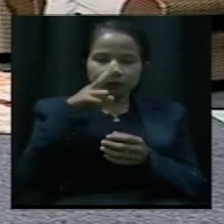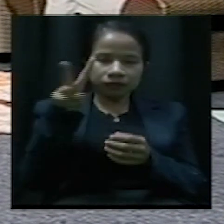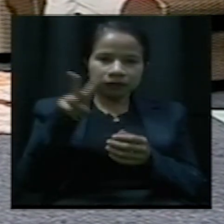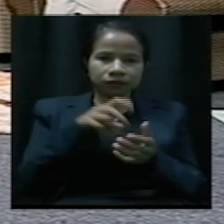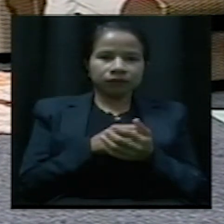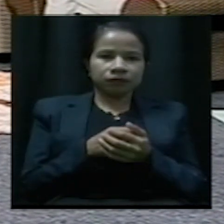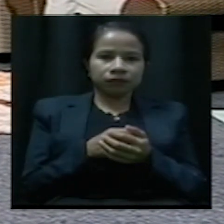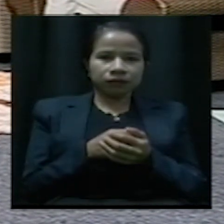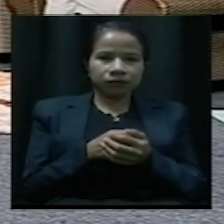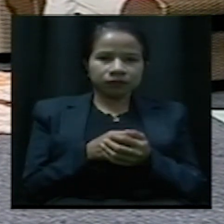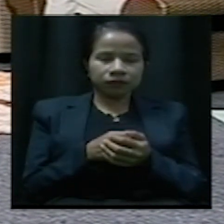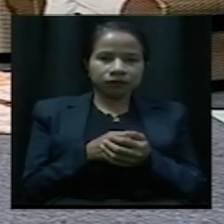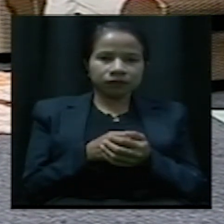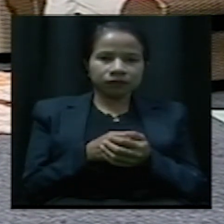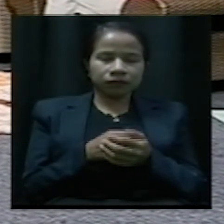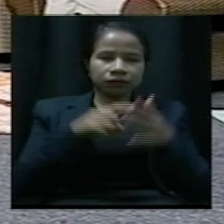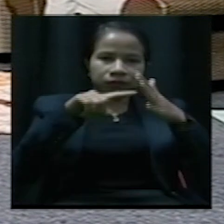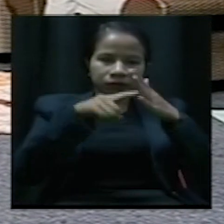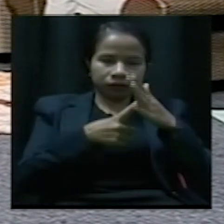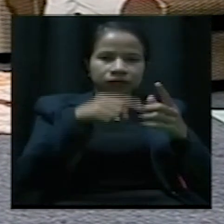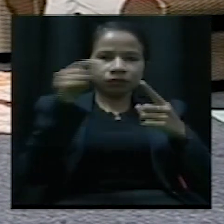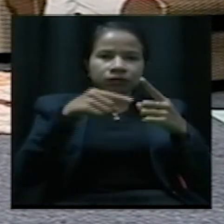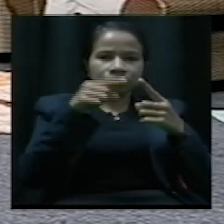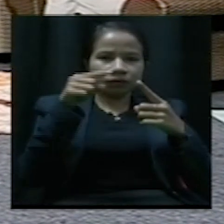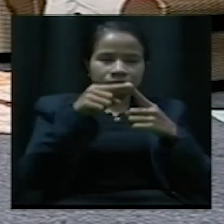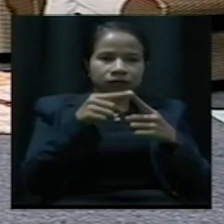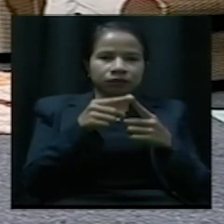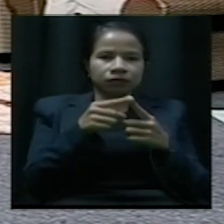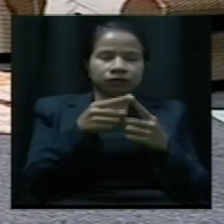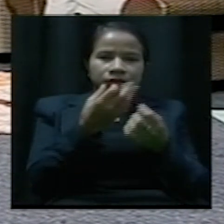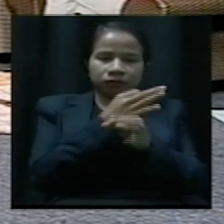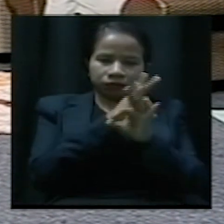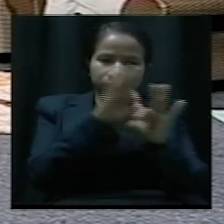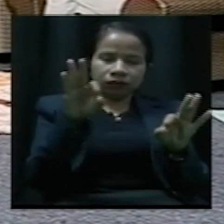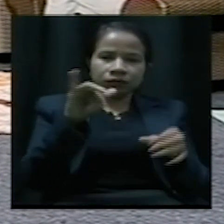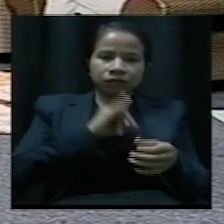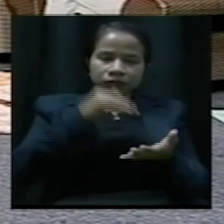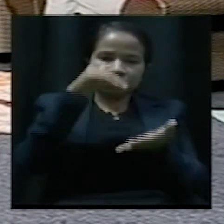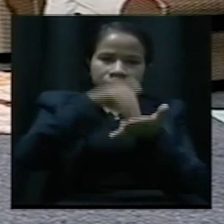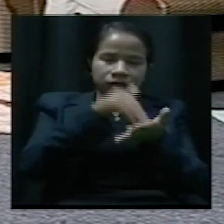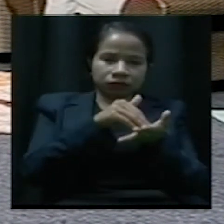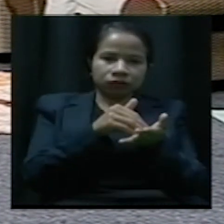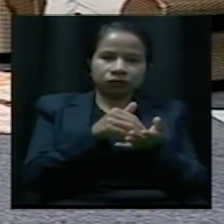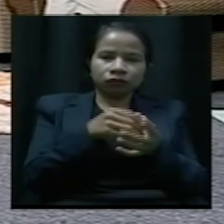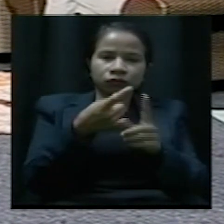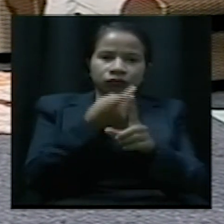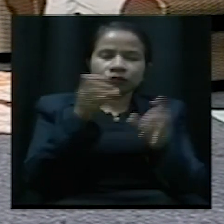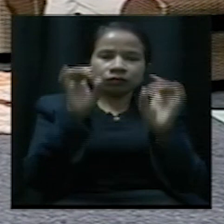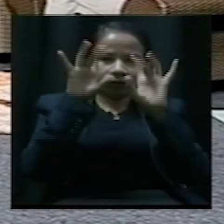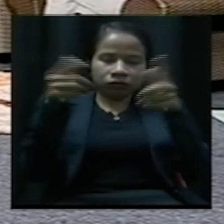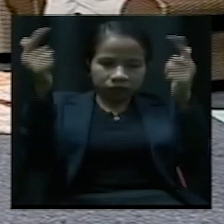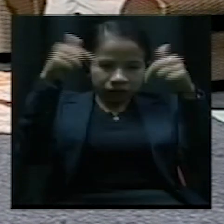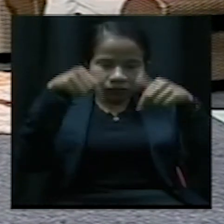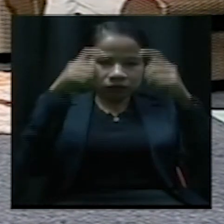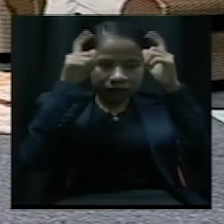Pesquisa e dane, hahu banhira, haura mata haun estudos de Austrália, hau mai, e